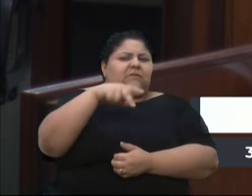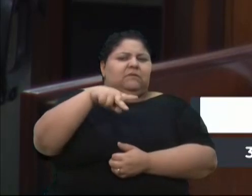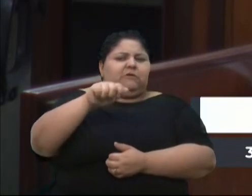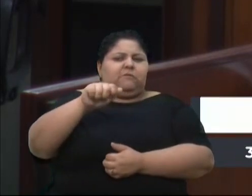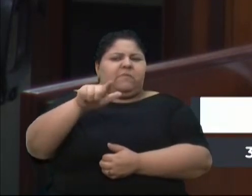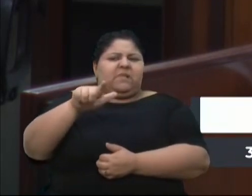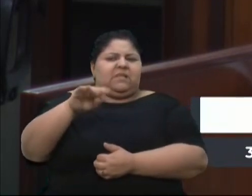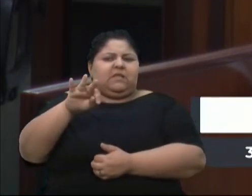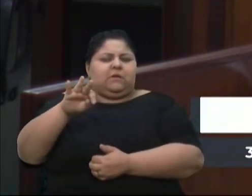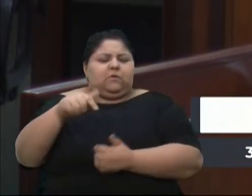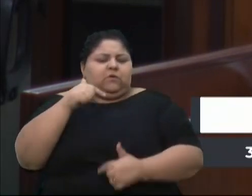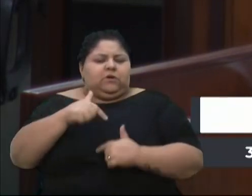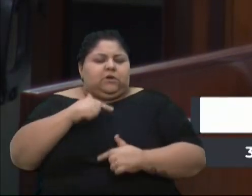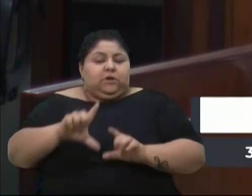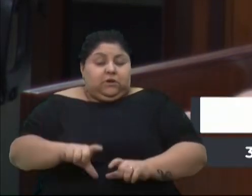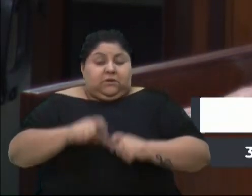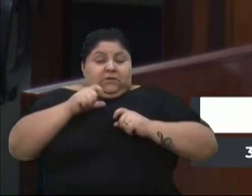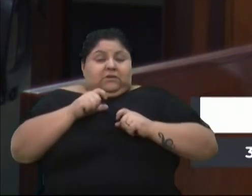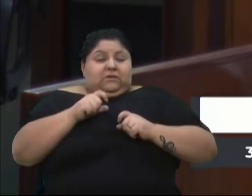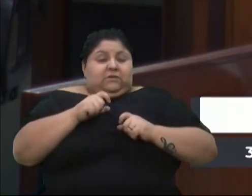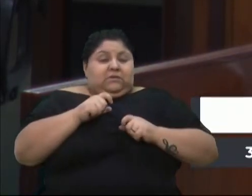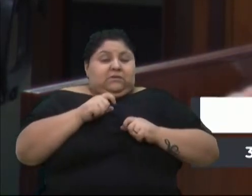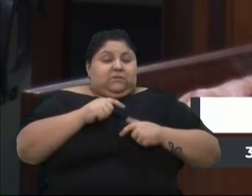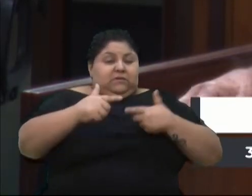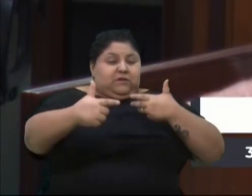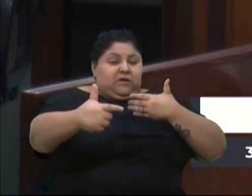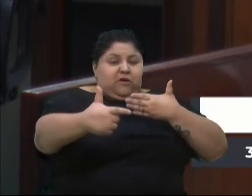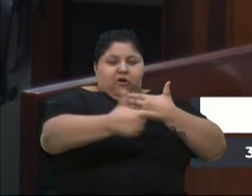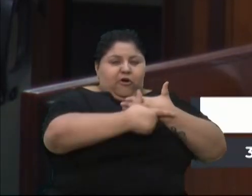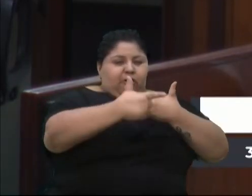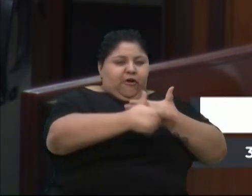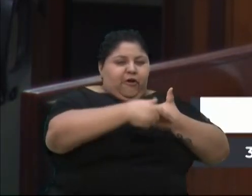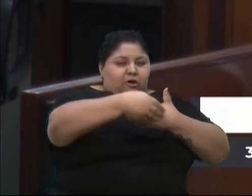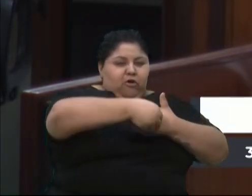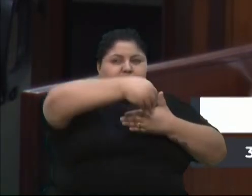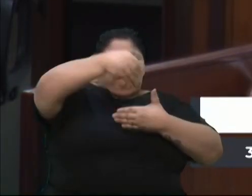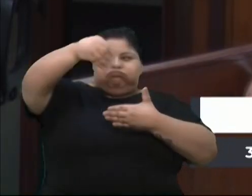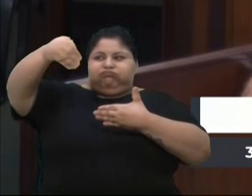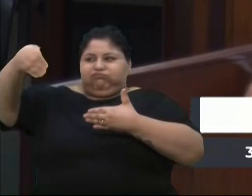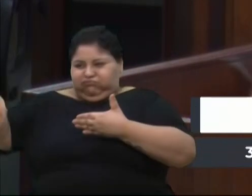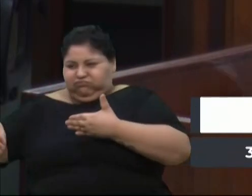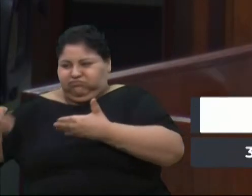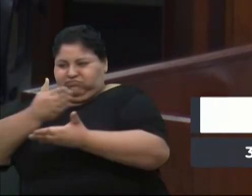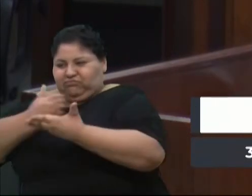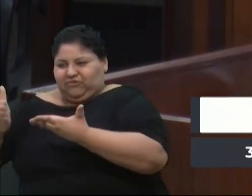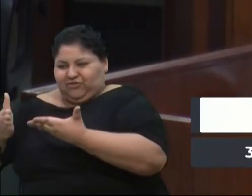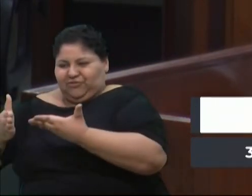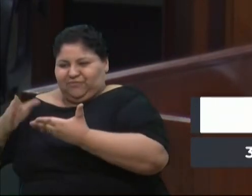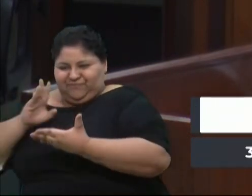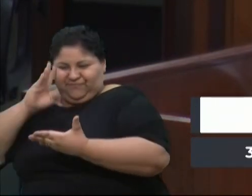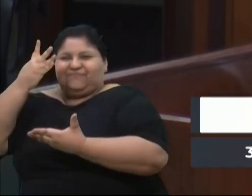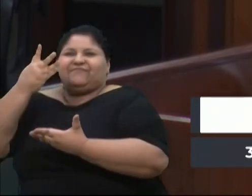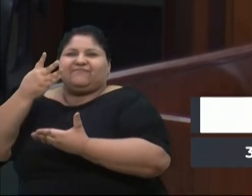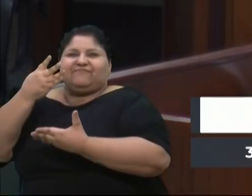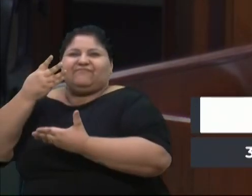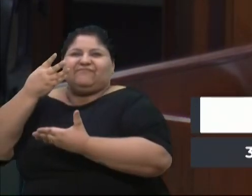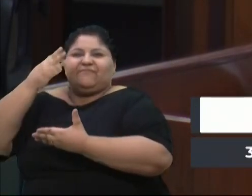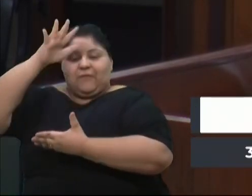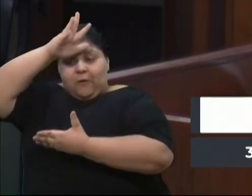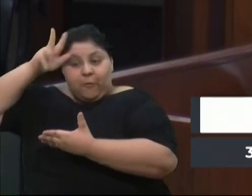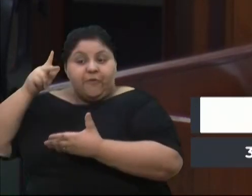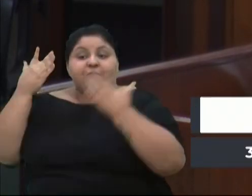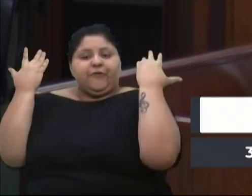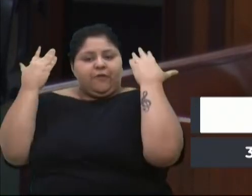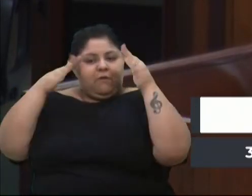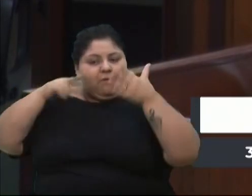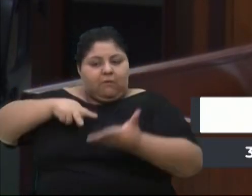saísse do papel, e assim o prefeito Adiló anunciou essa obra, muito aplaudido de pé, ali no